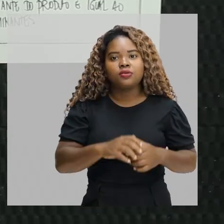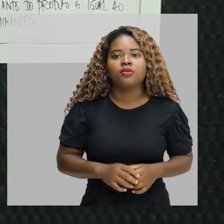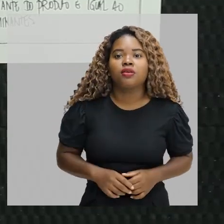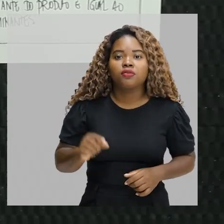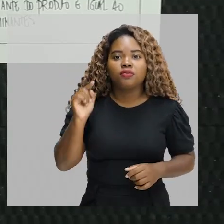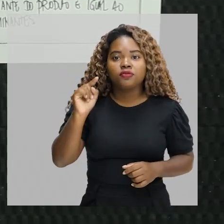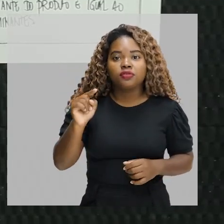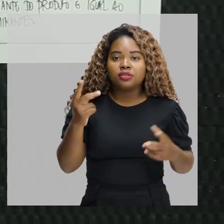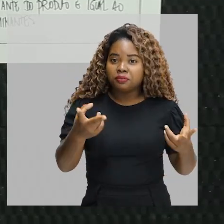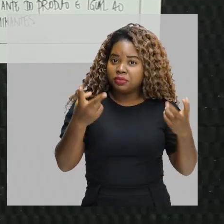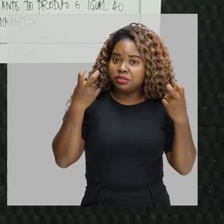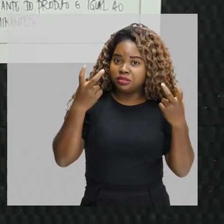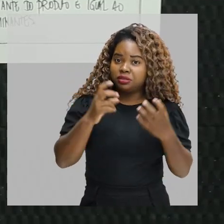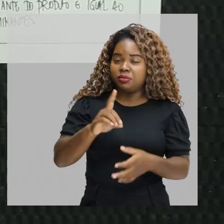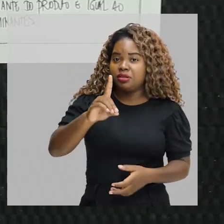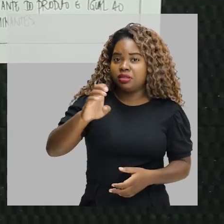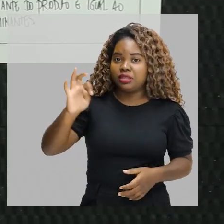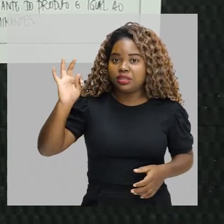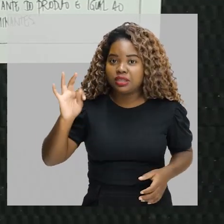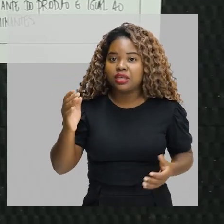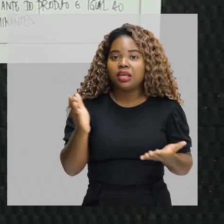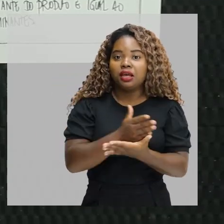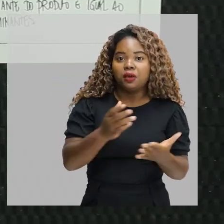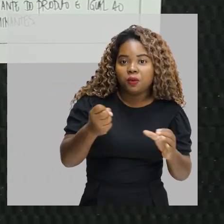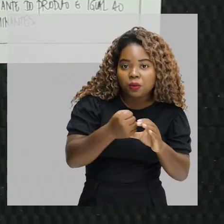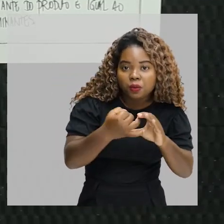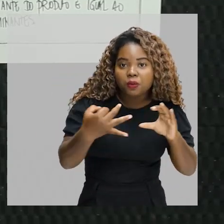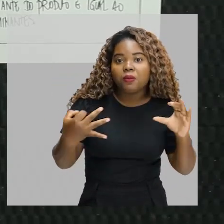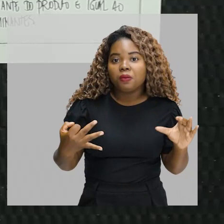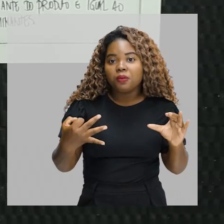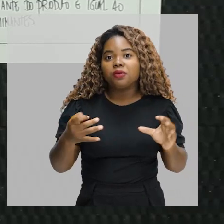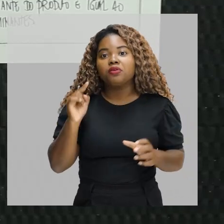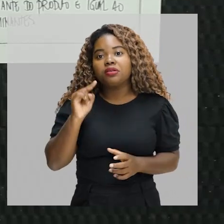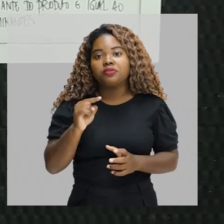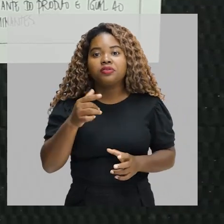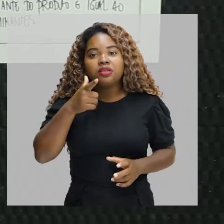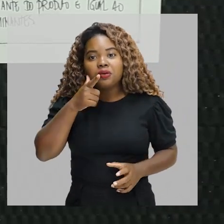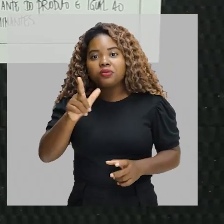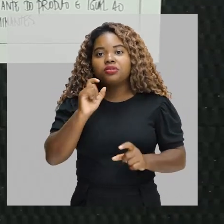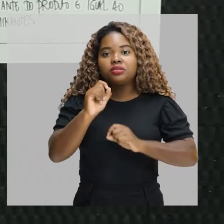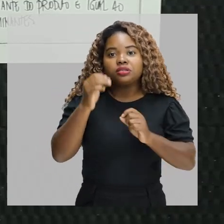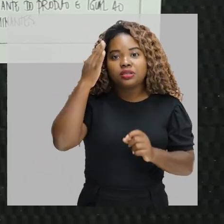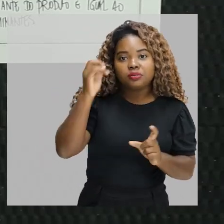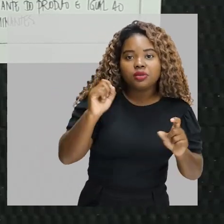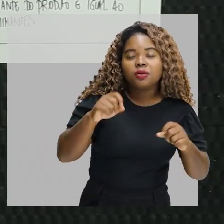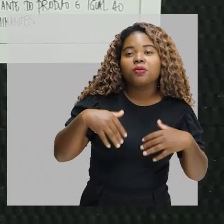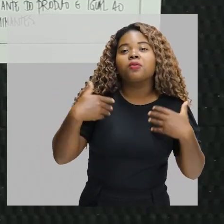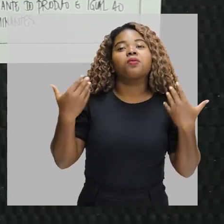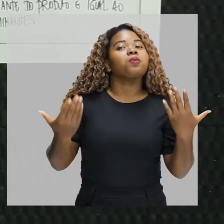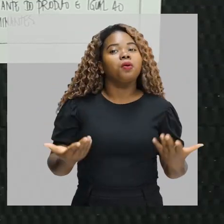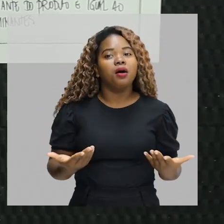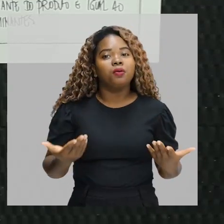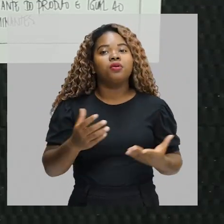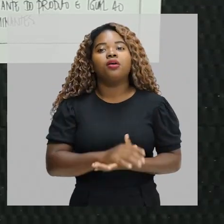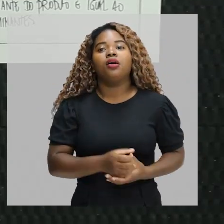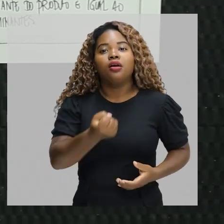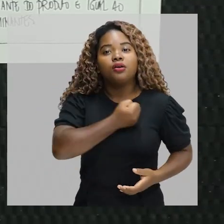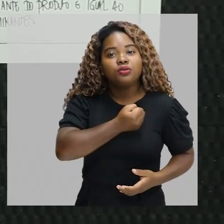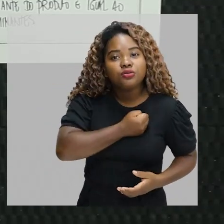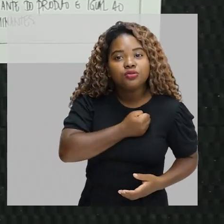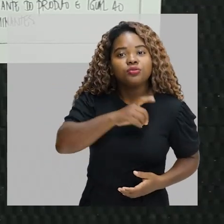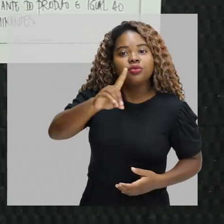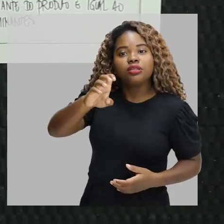você olhar um determinante e perceber algumas características, você já conseguir saber qual é o valor do determinante